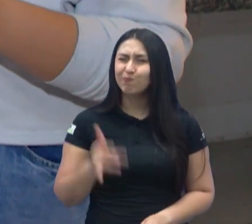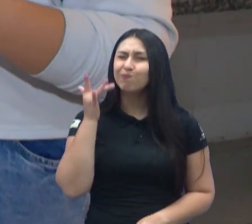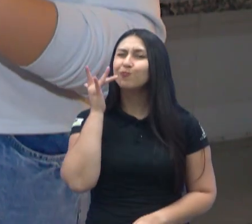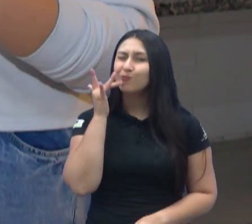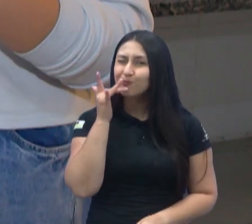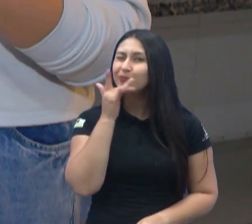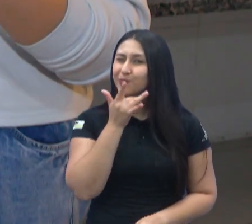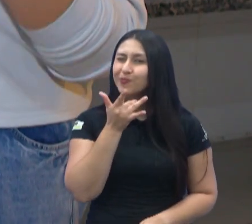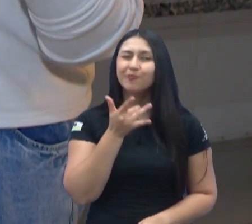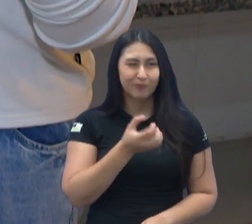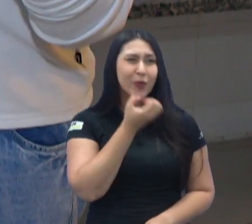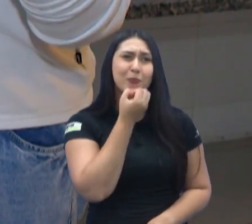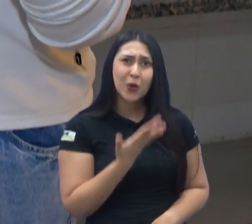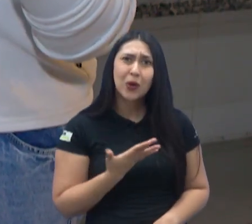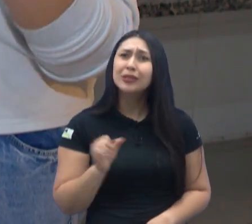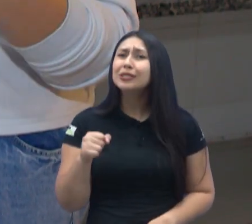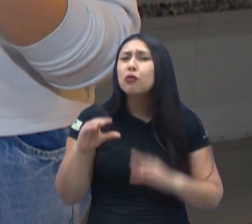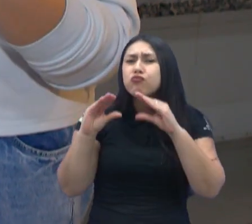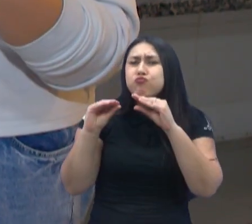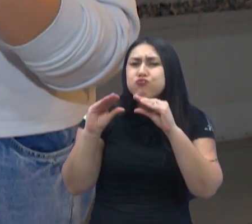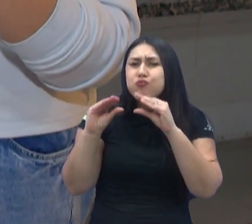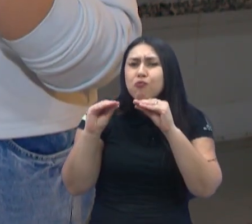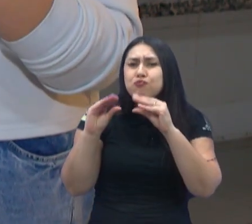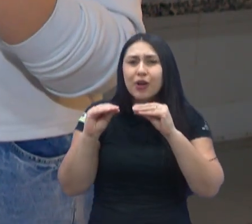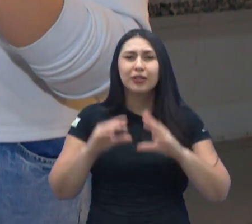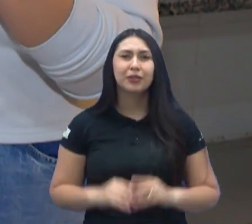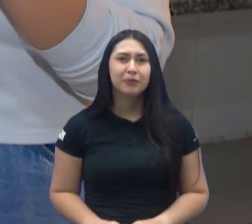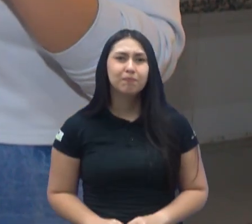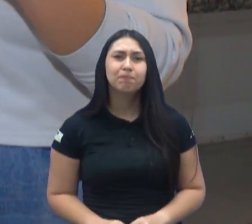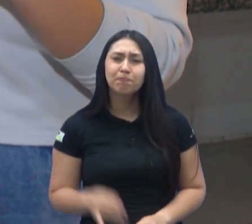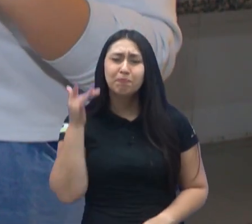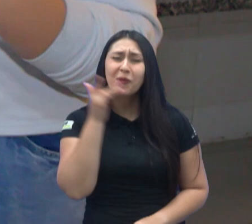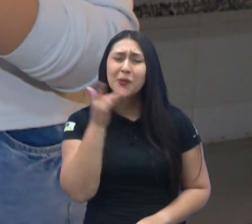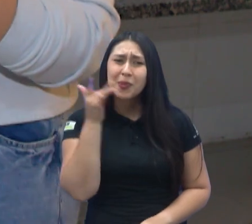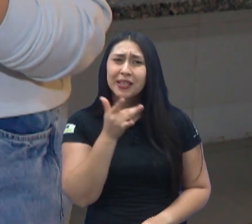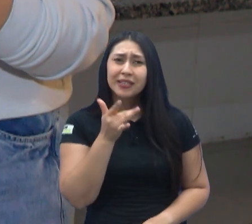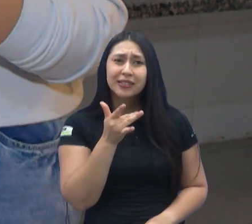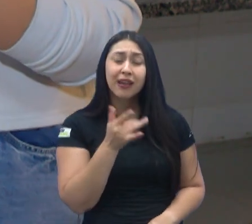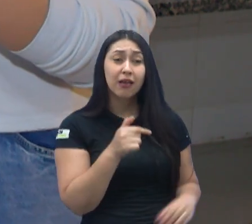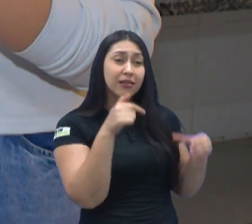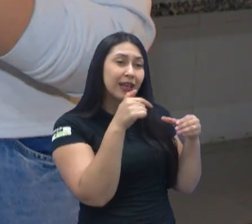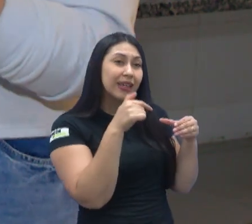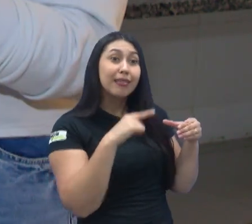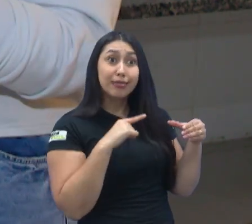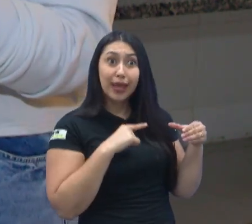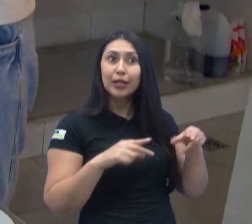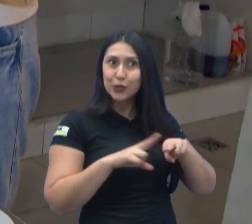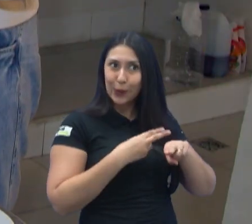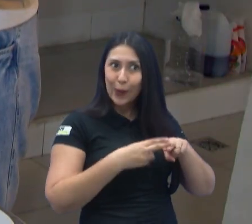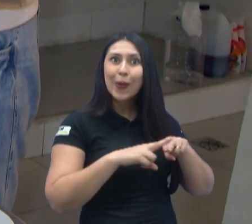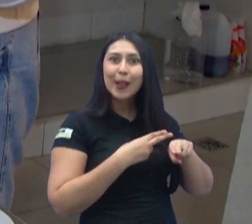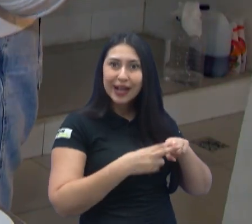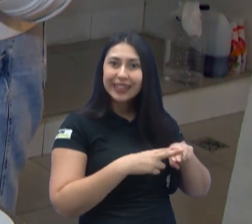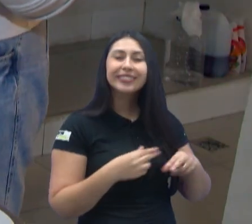Ficou bom, né? Nossa, fofinho por dentro. Que delícia. E esse tá com recheio de chocolate ainda. Ó.